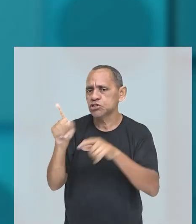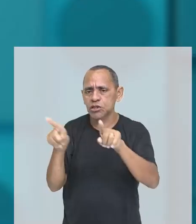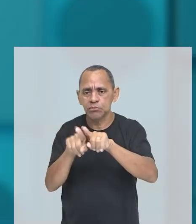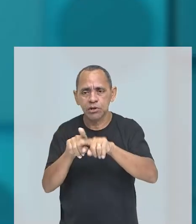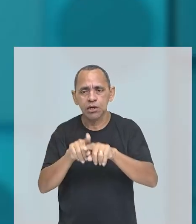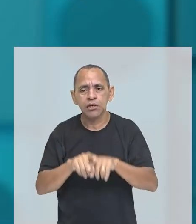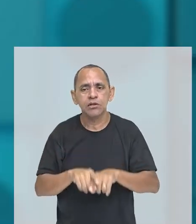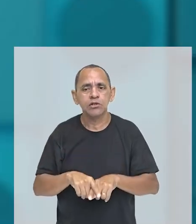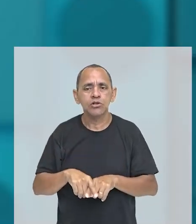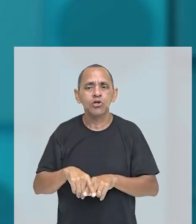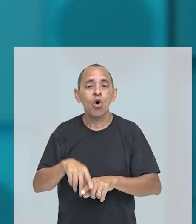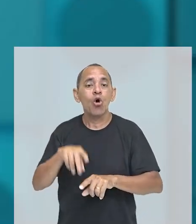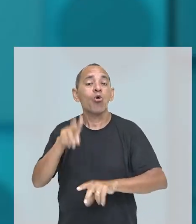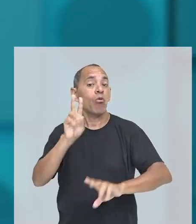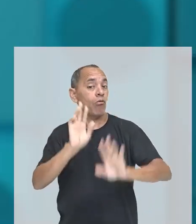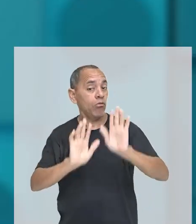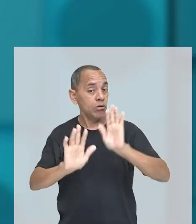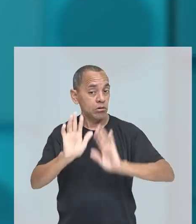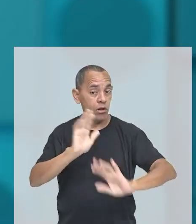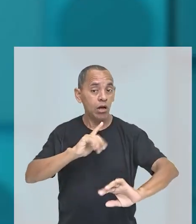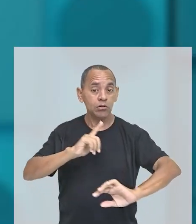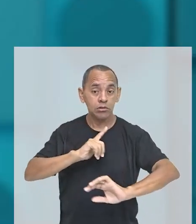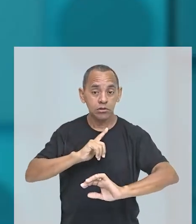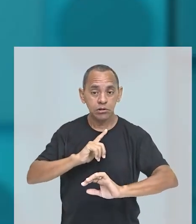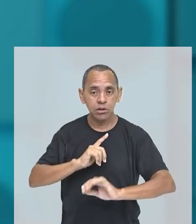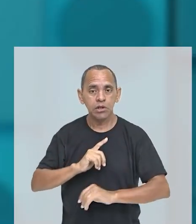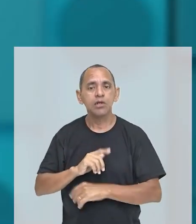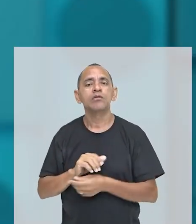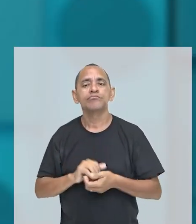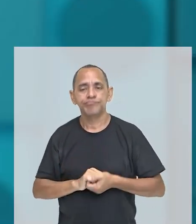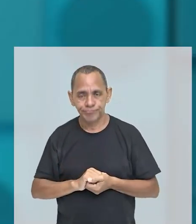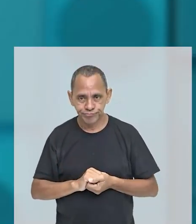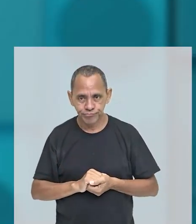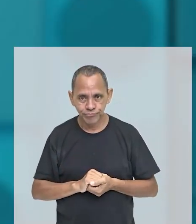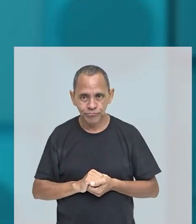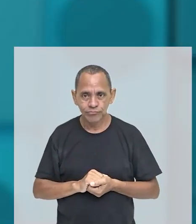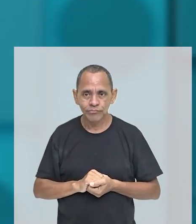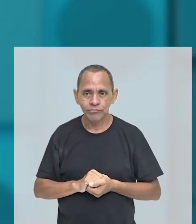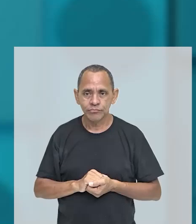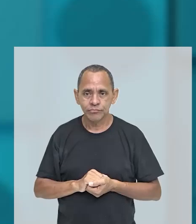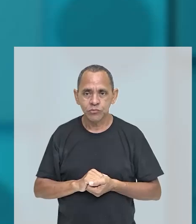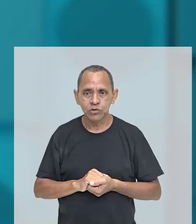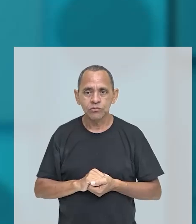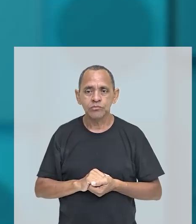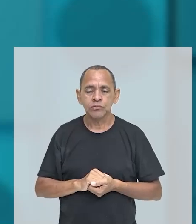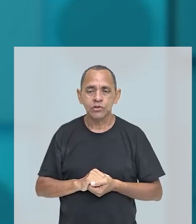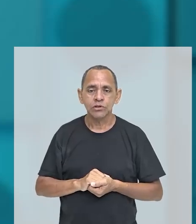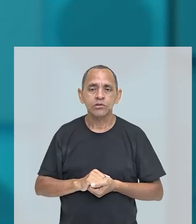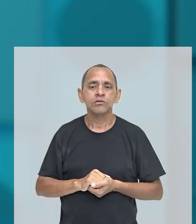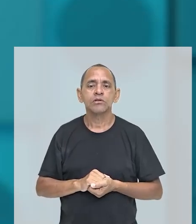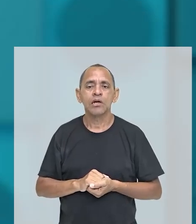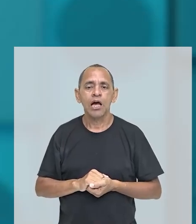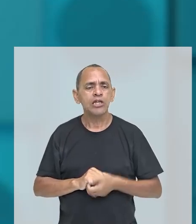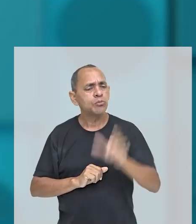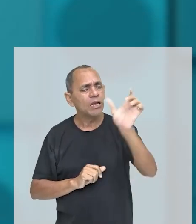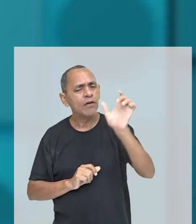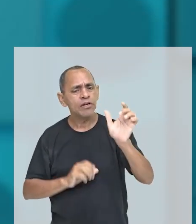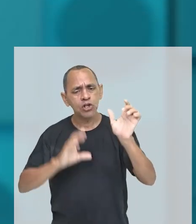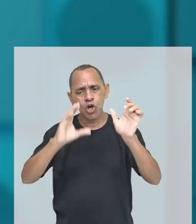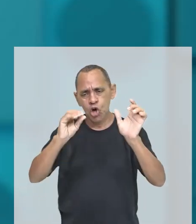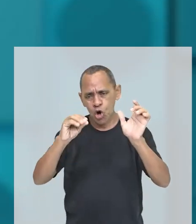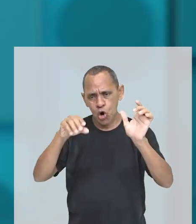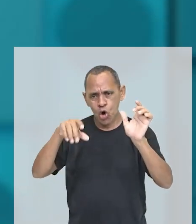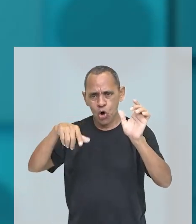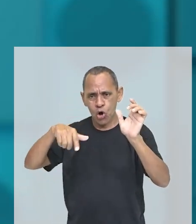falsos cognatos, que são aquelas que se parecem, mas não são, mas essas são minoria em relação às que são cognatas mesmo. Então, ela